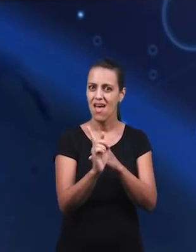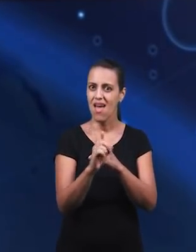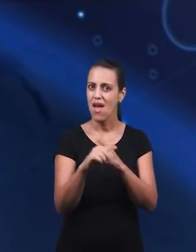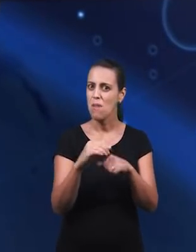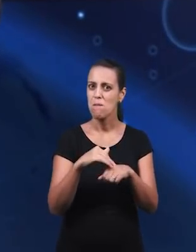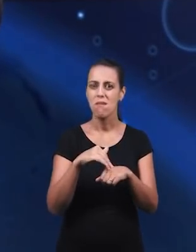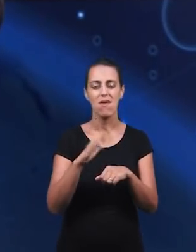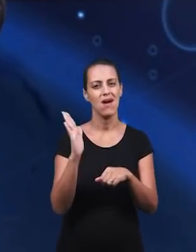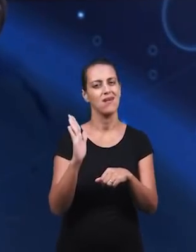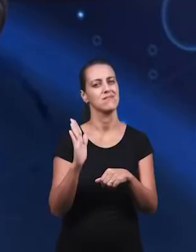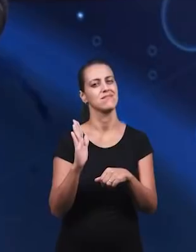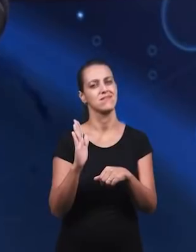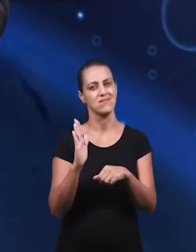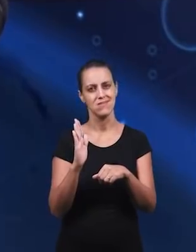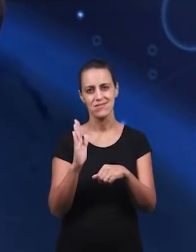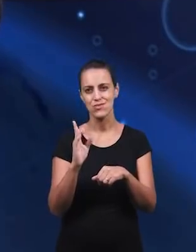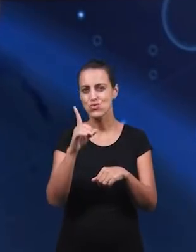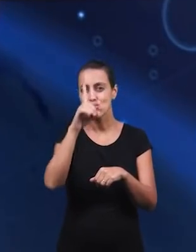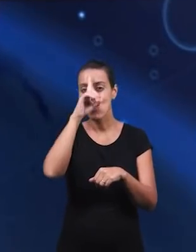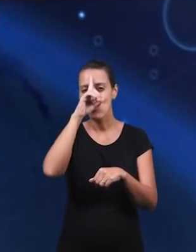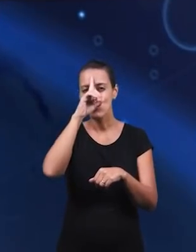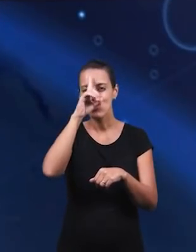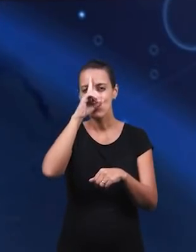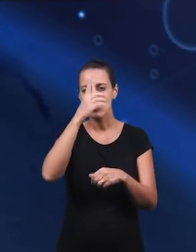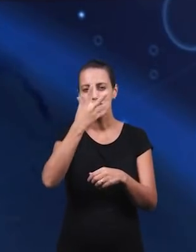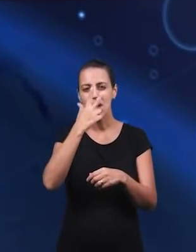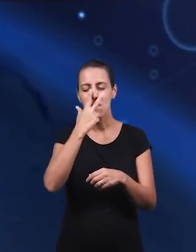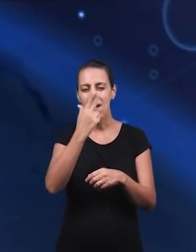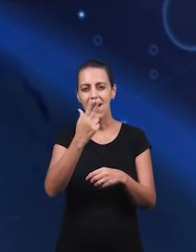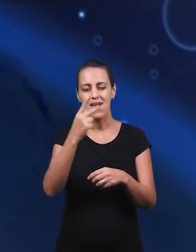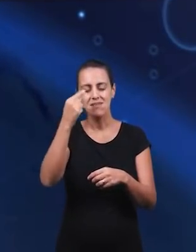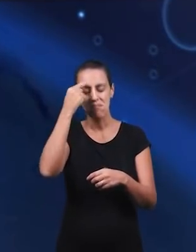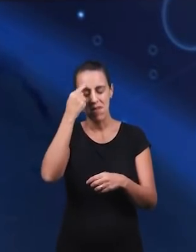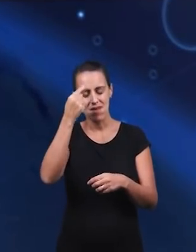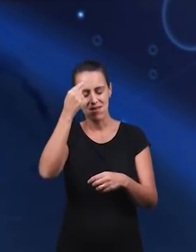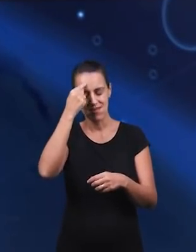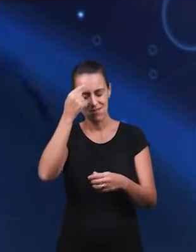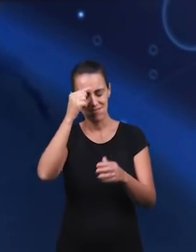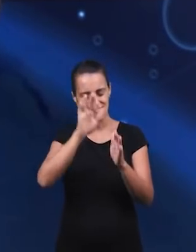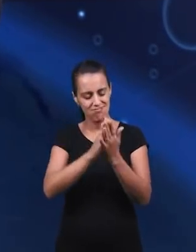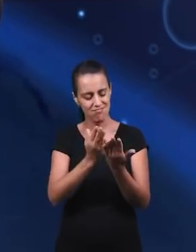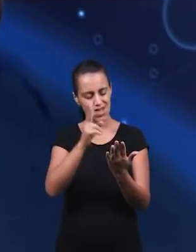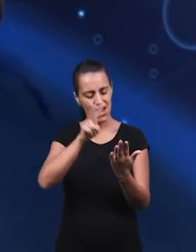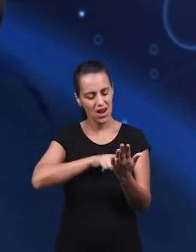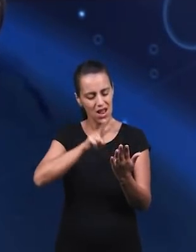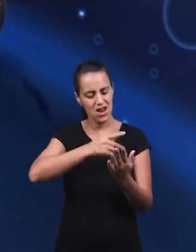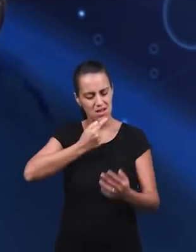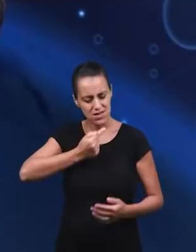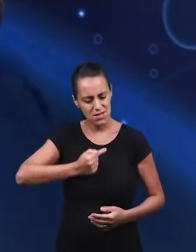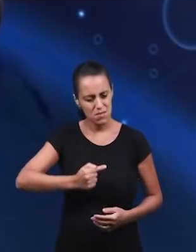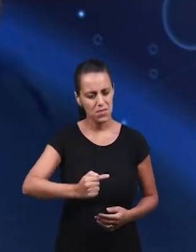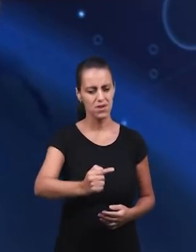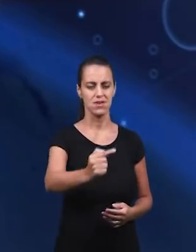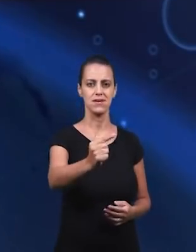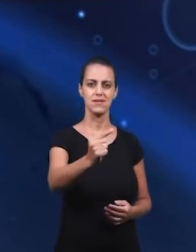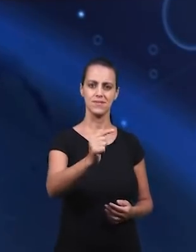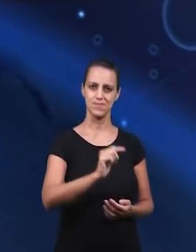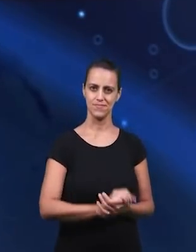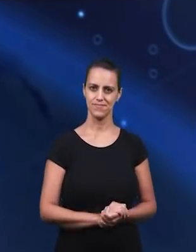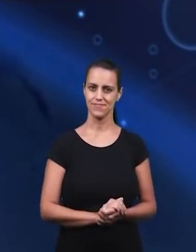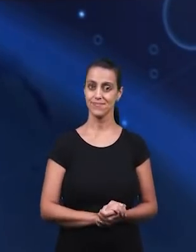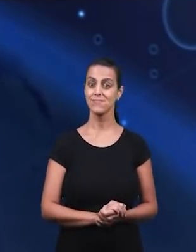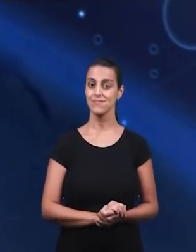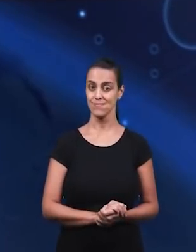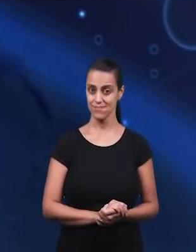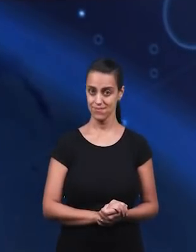é algo que nós experimentamos todos os dias, a semana inteira. Os irmãos terem uma ideia, essa colocação